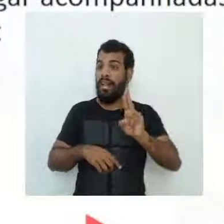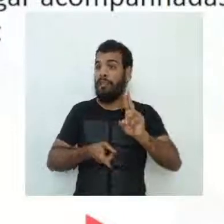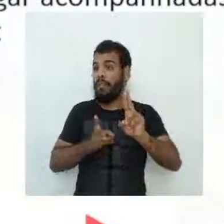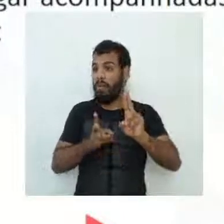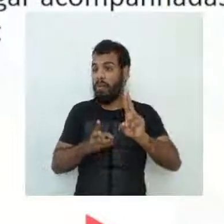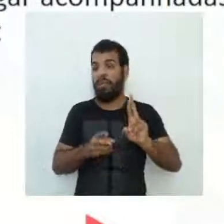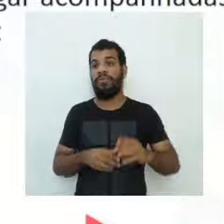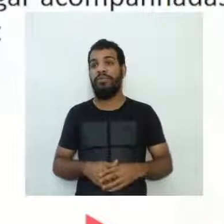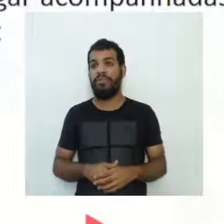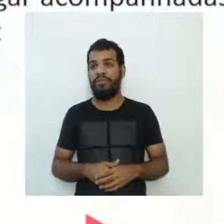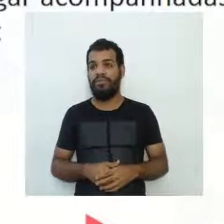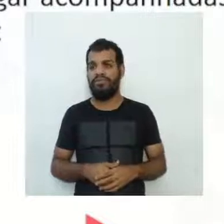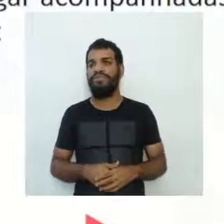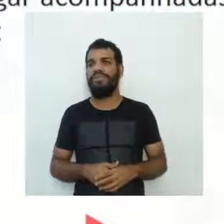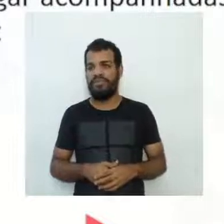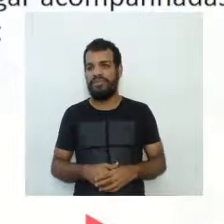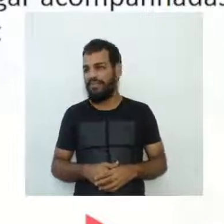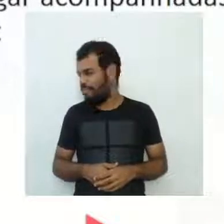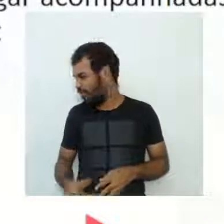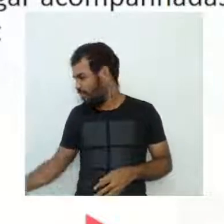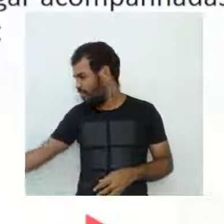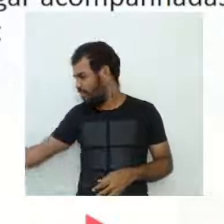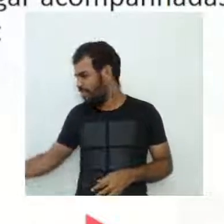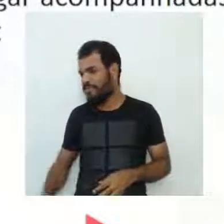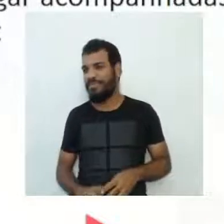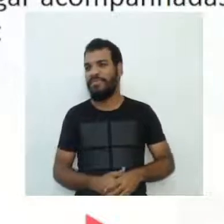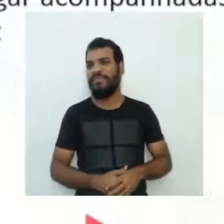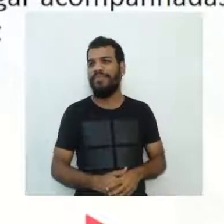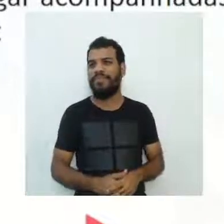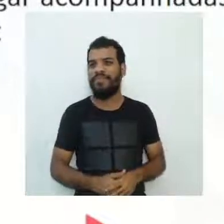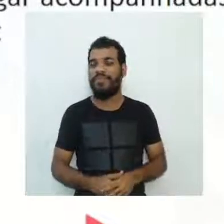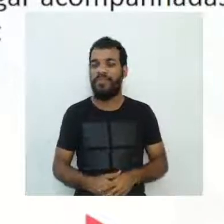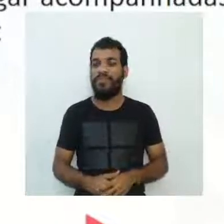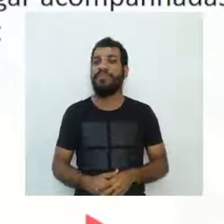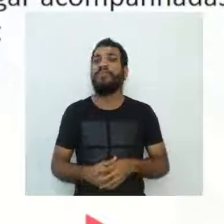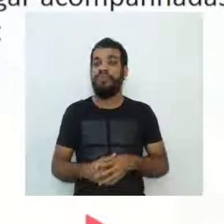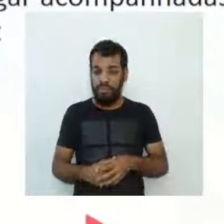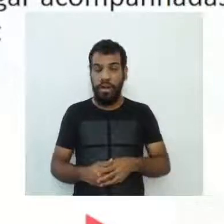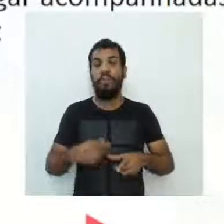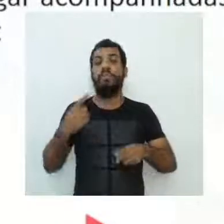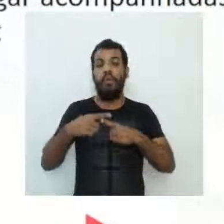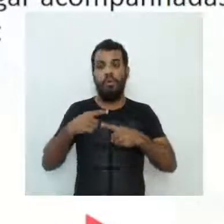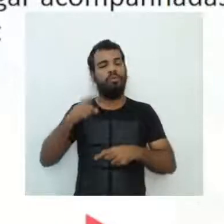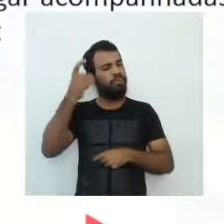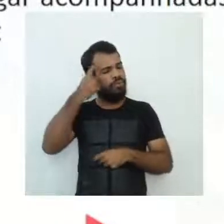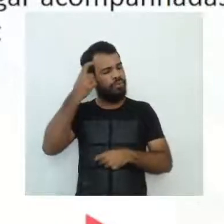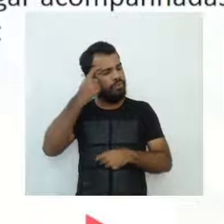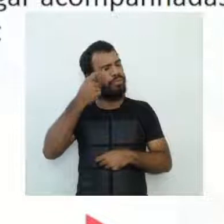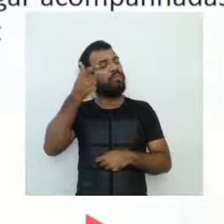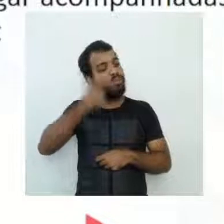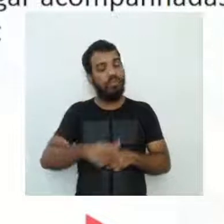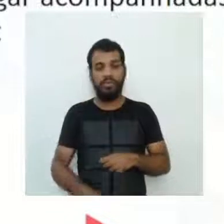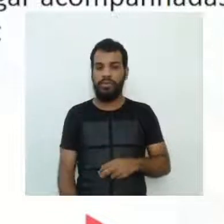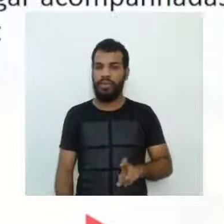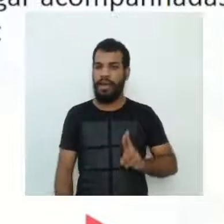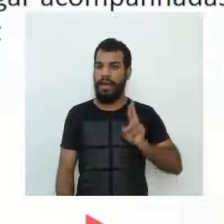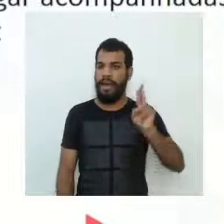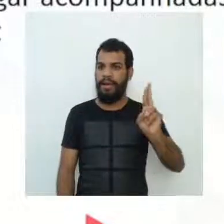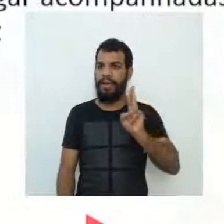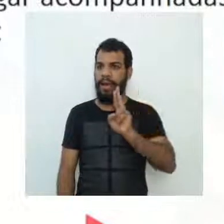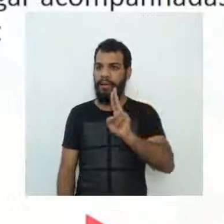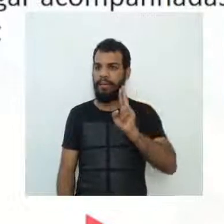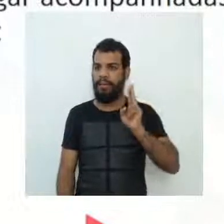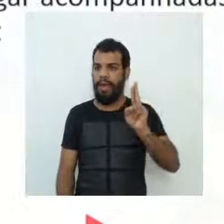é iniciado pela mesma letra. Porque, lembra mais uma vez, RR aí